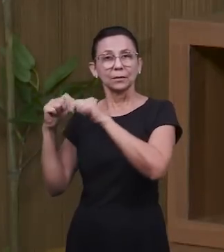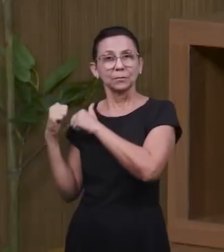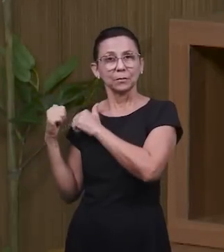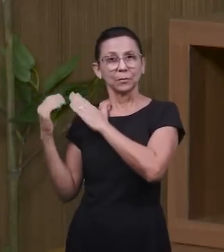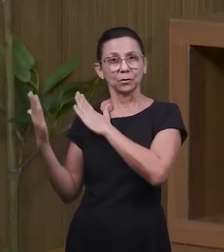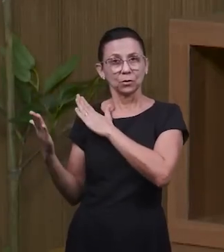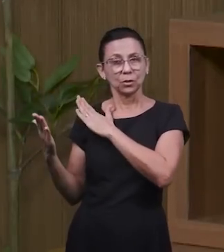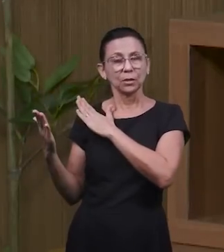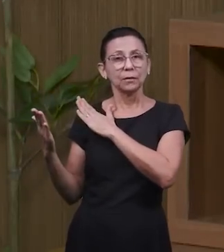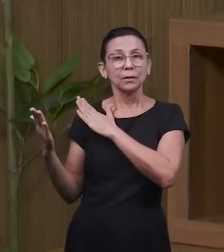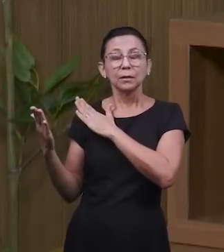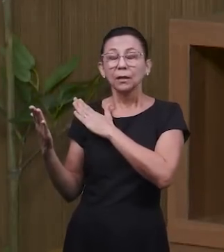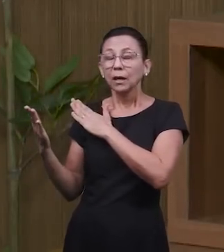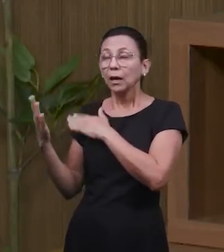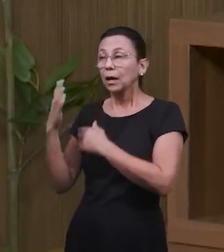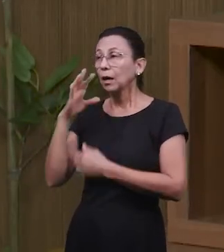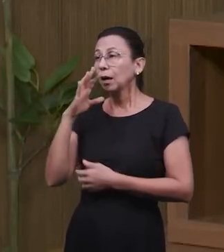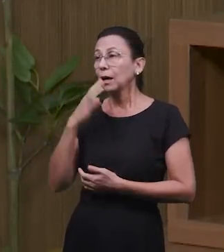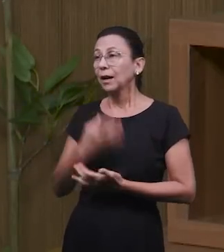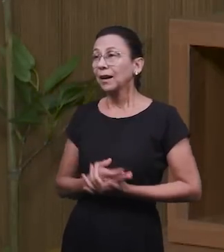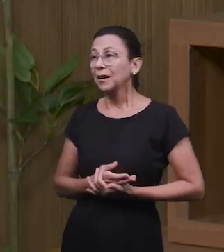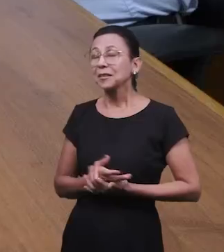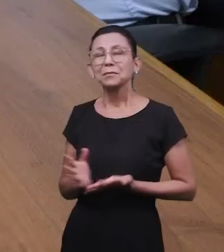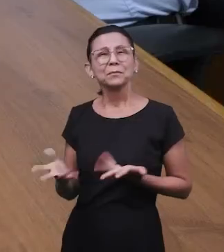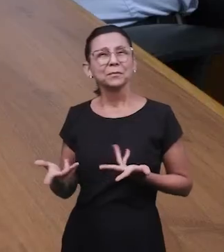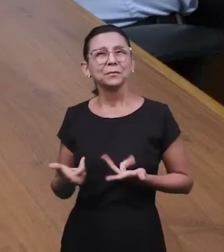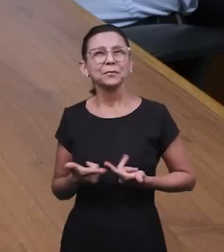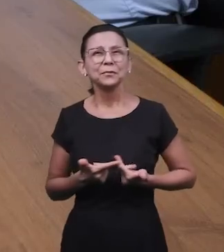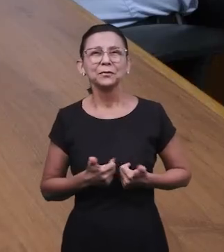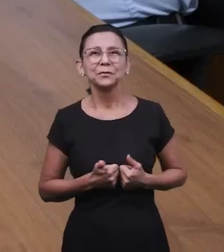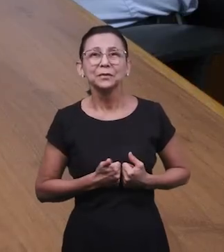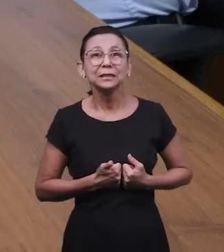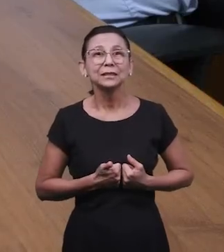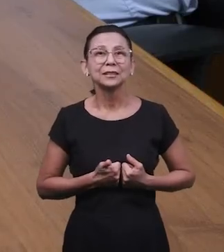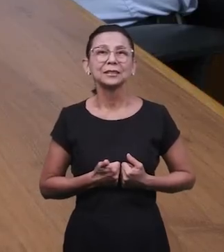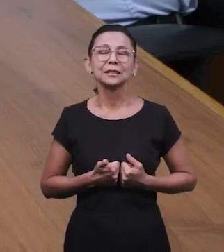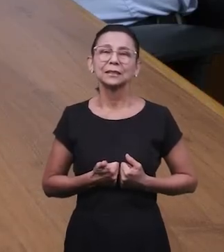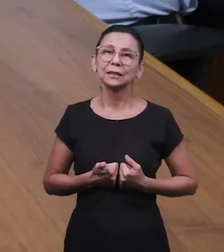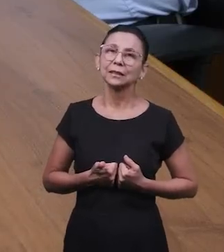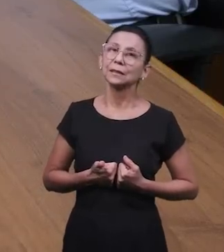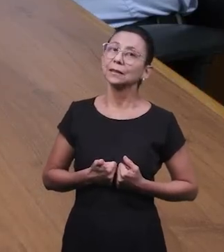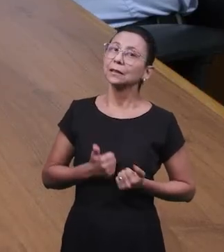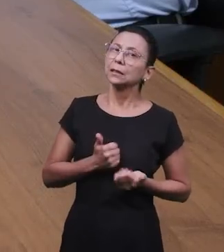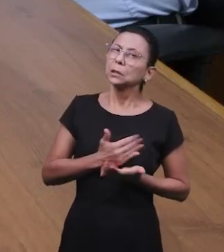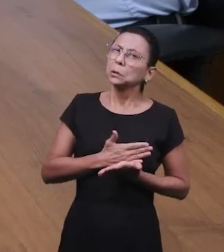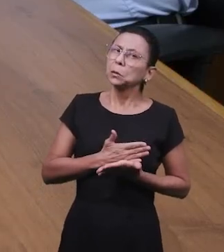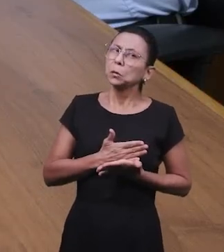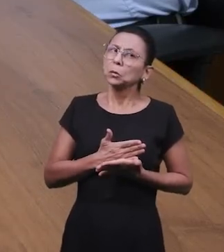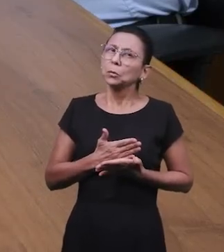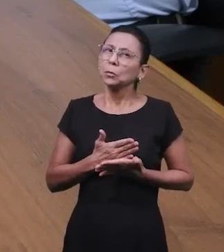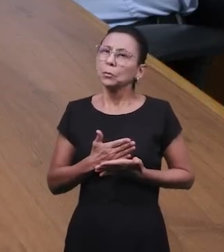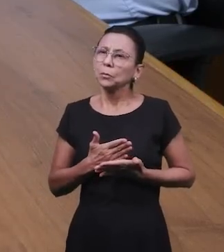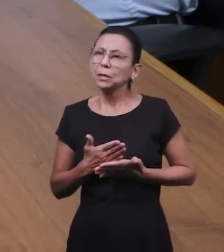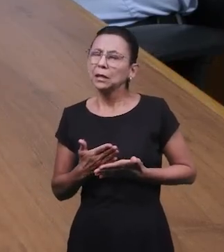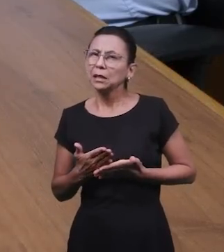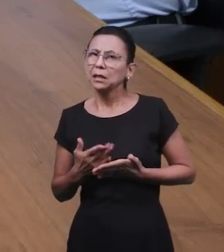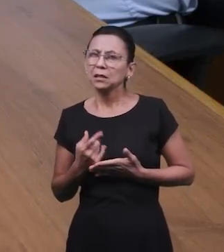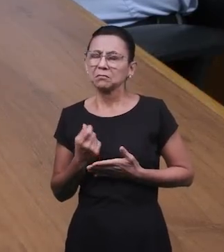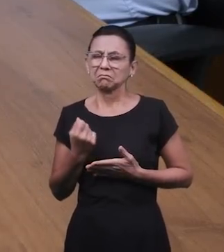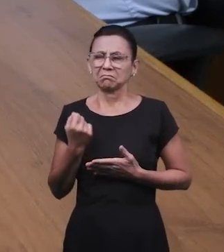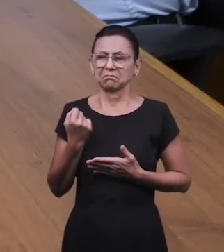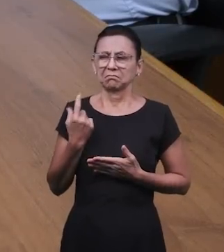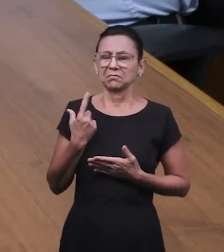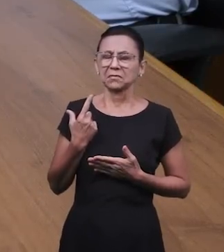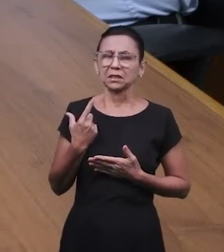com esse privilégio. No começo, nos primeiros instantes, não foi assim. Eles ficaram